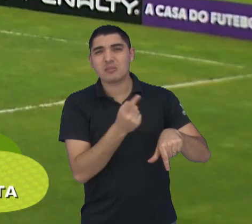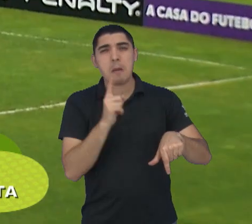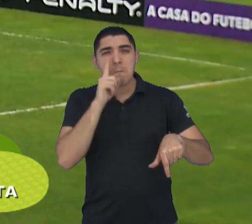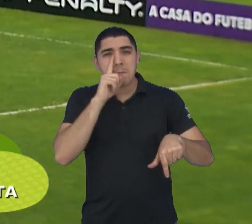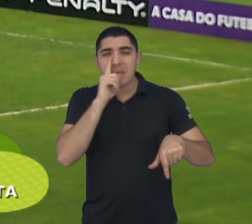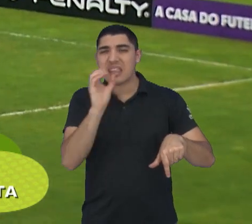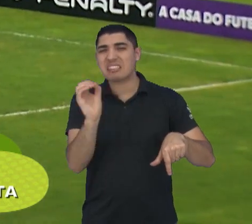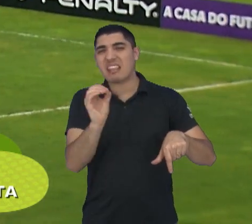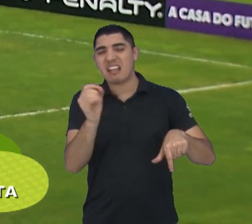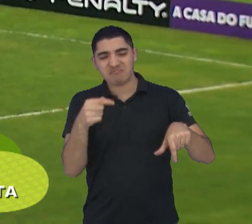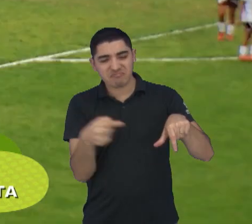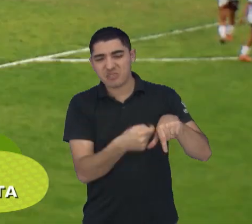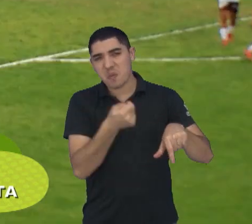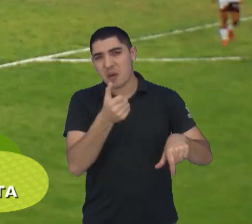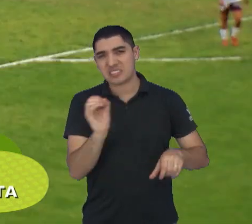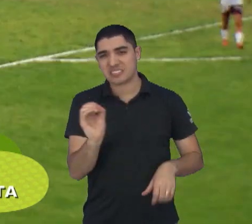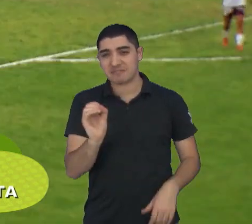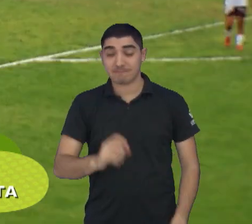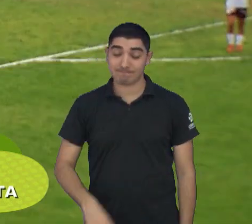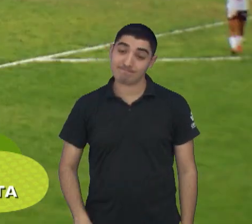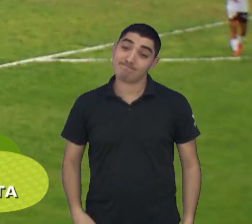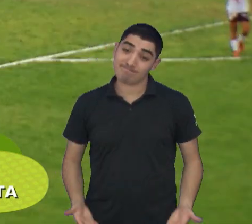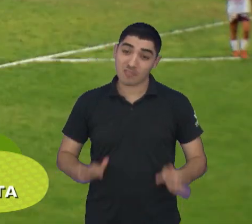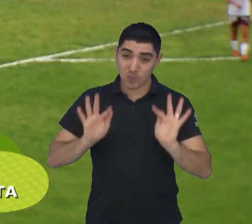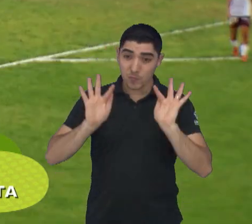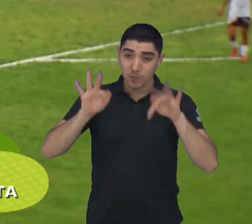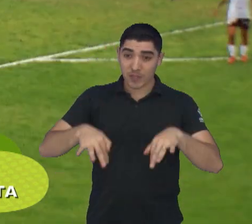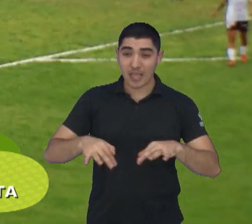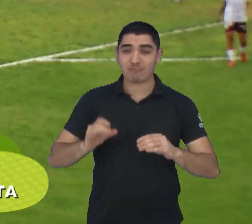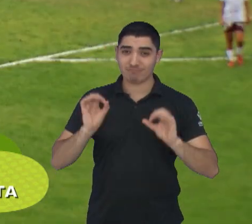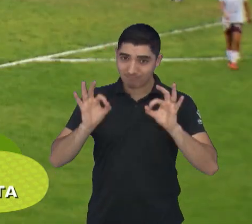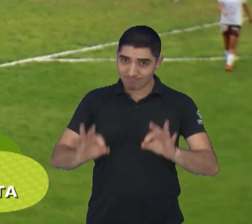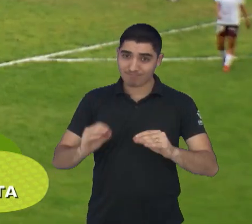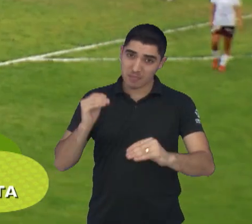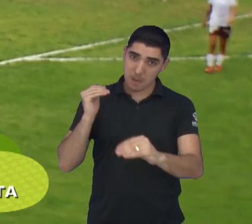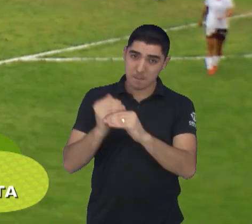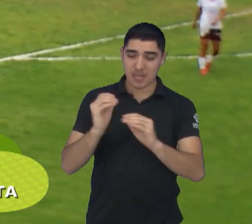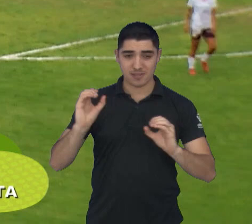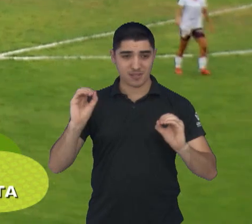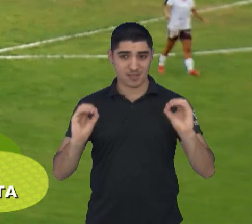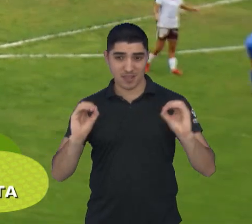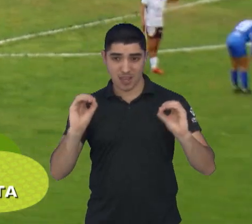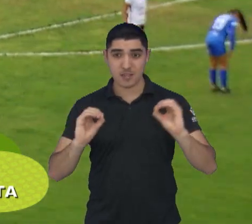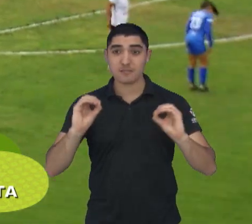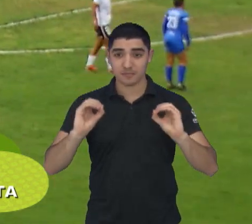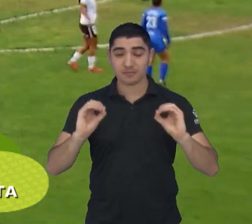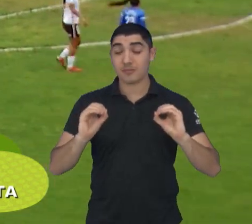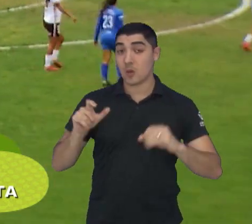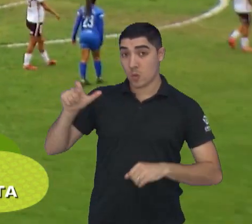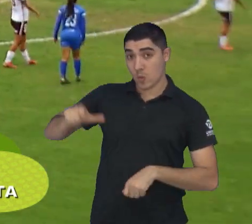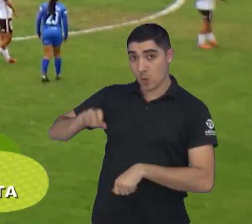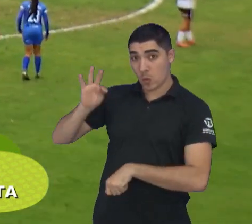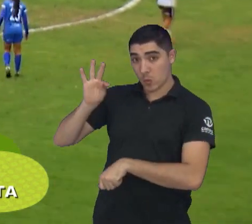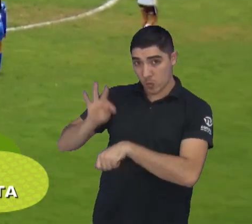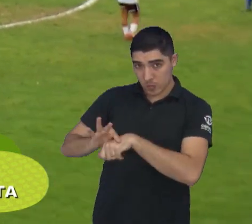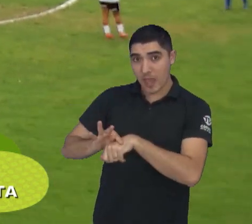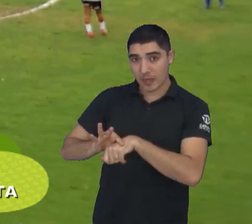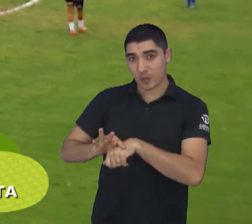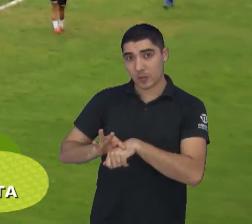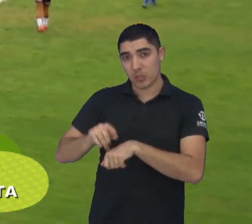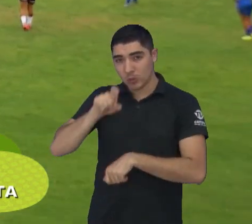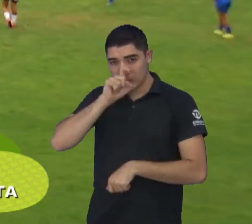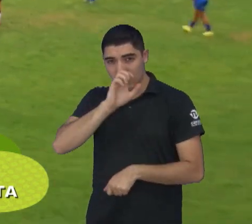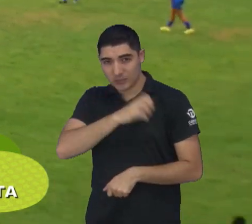goleira Luciana. Fim de jogo e um empate em 0-0 que deixou o técnico Adilson Galdino com